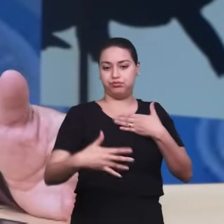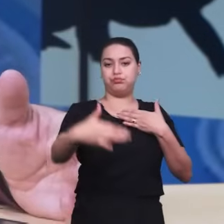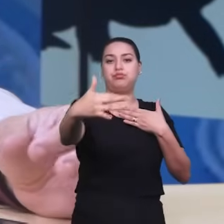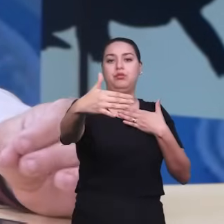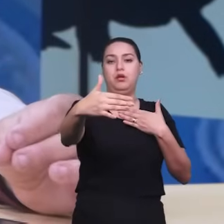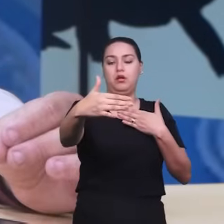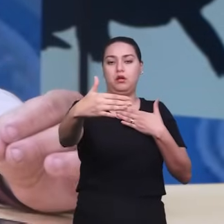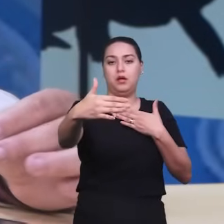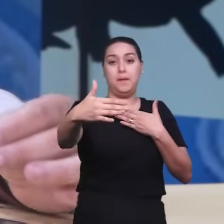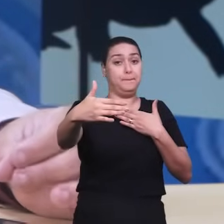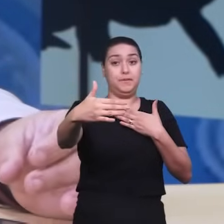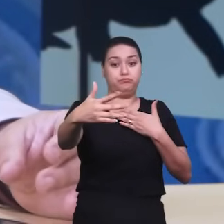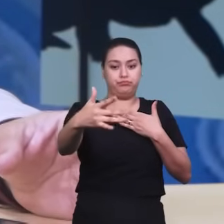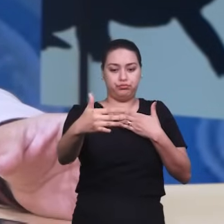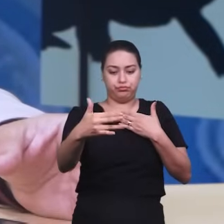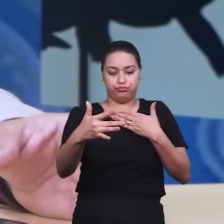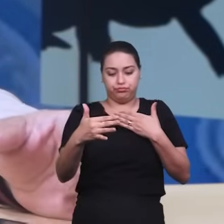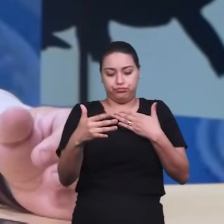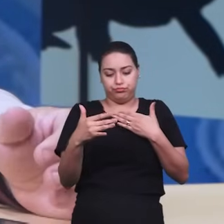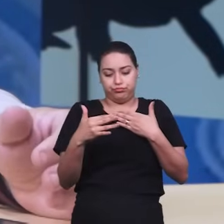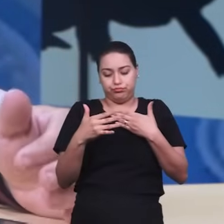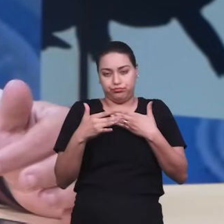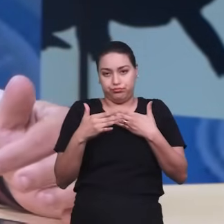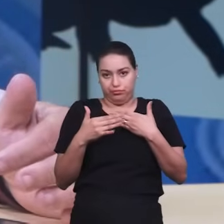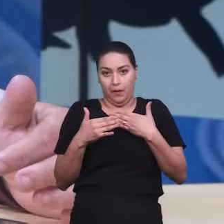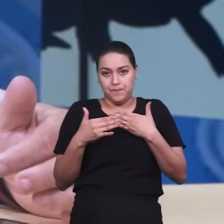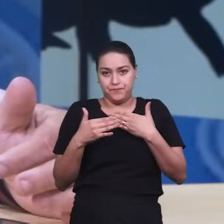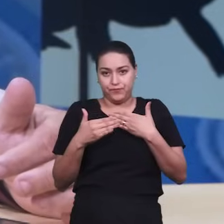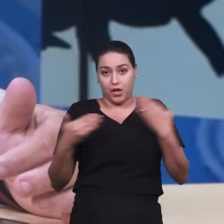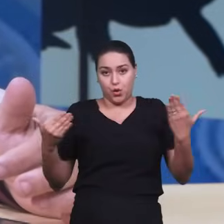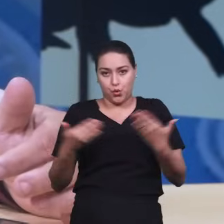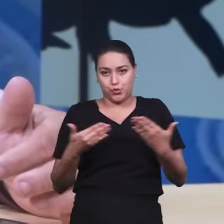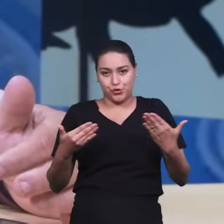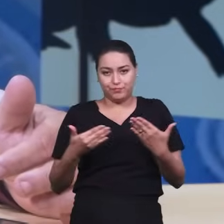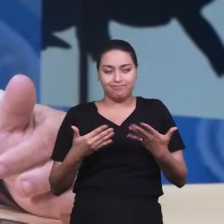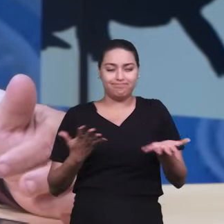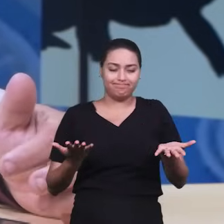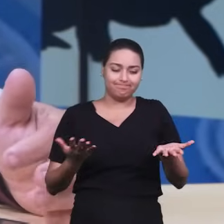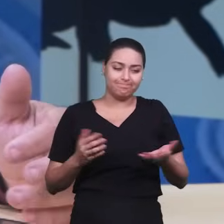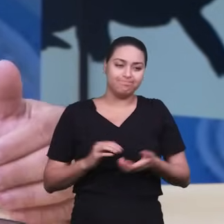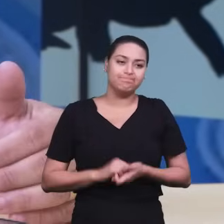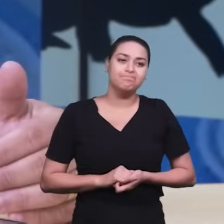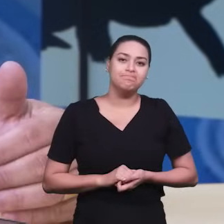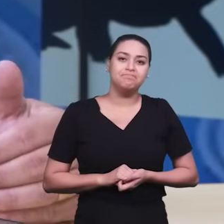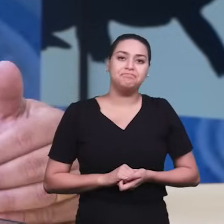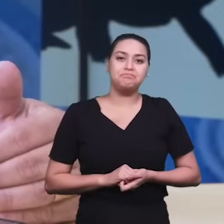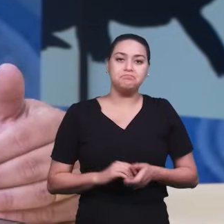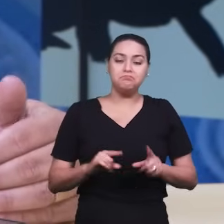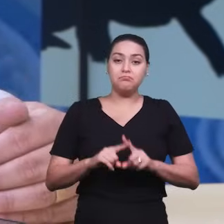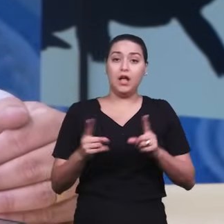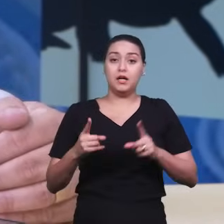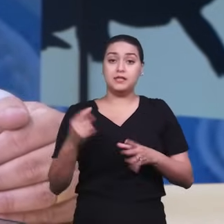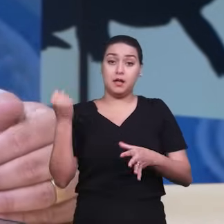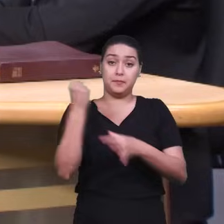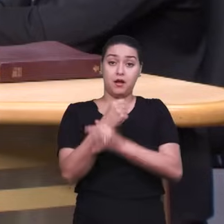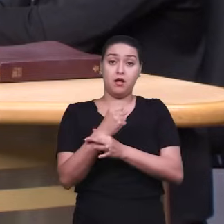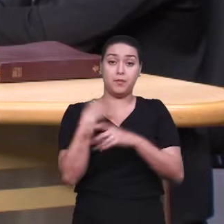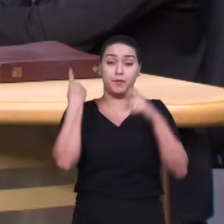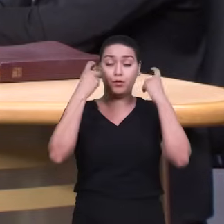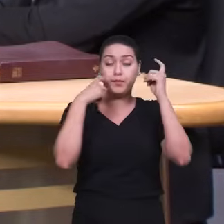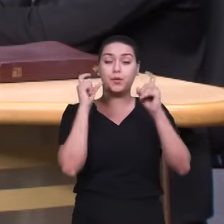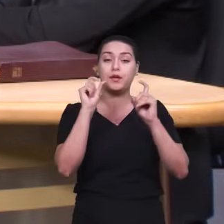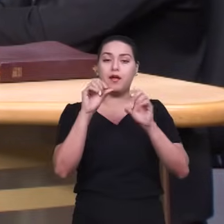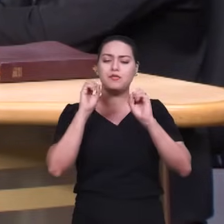aí Abraão ele tem essa preocupação, a preocupação de transmitir a herança. Ele vai transmitir a herança como? Ele vai chegar